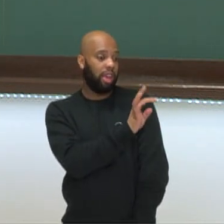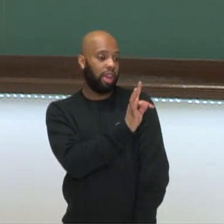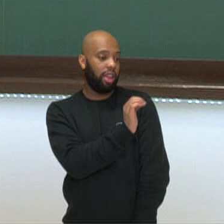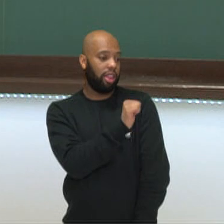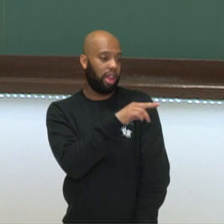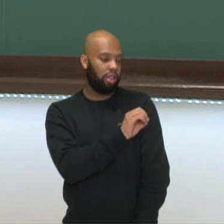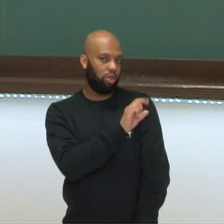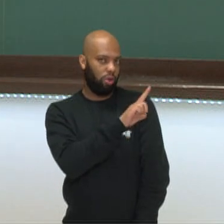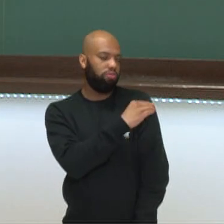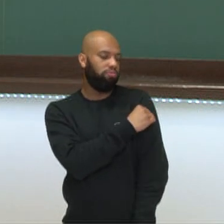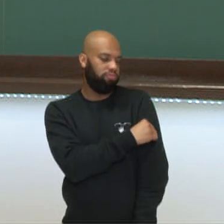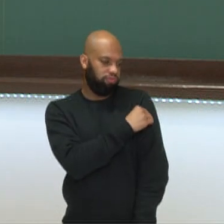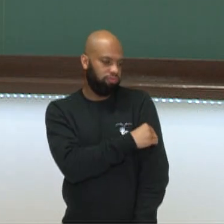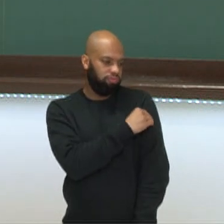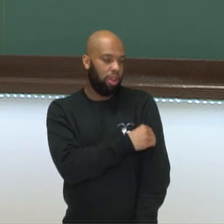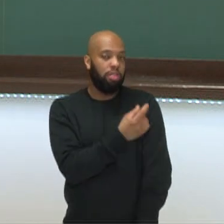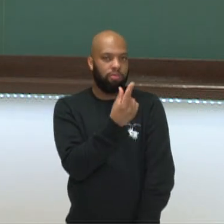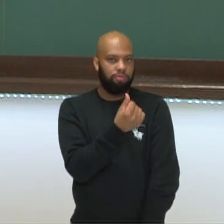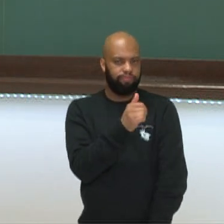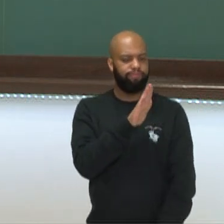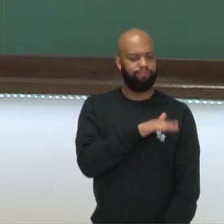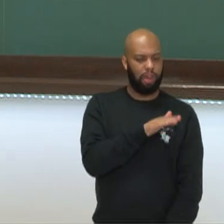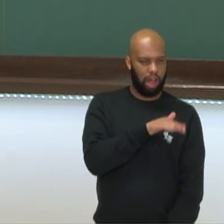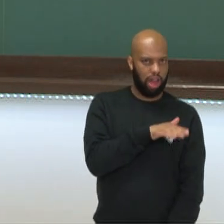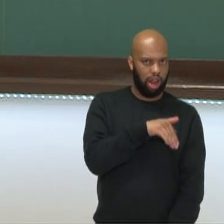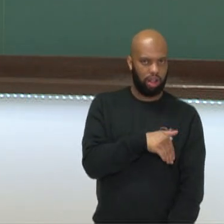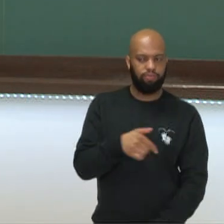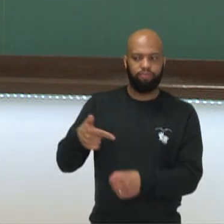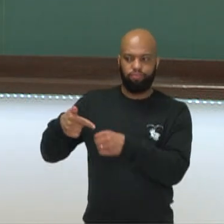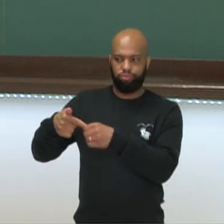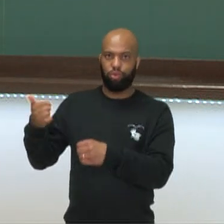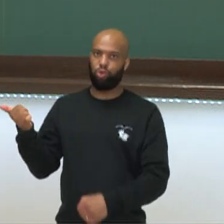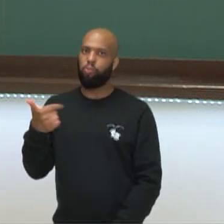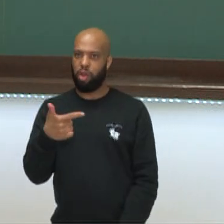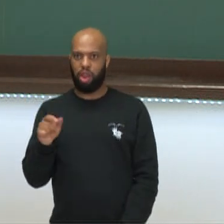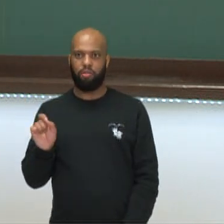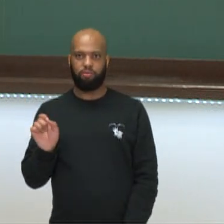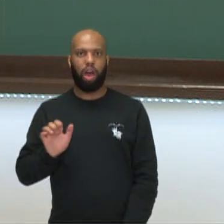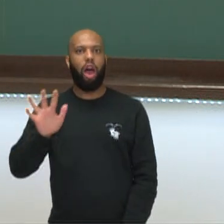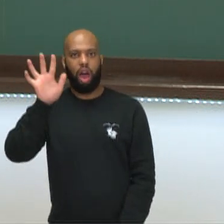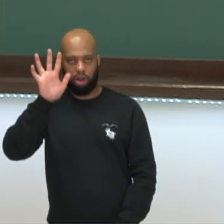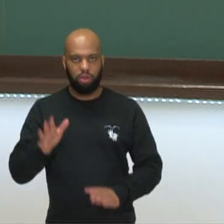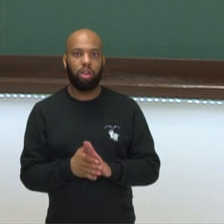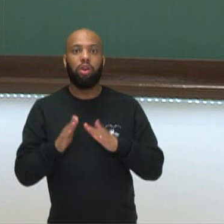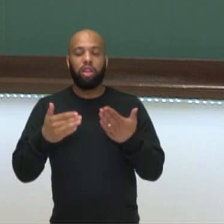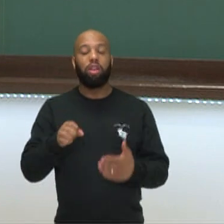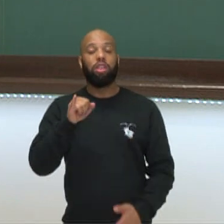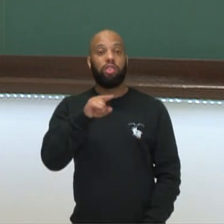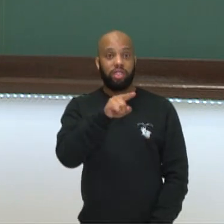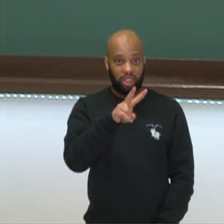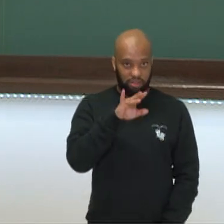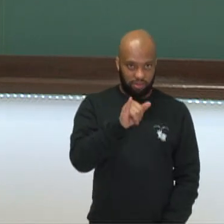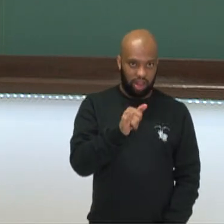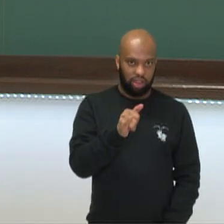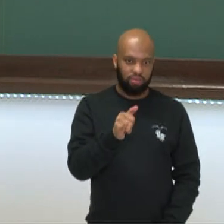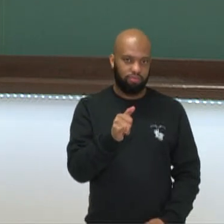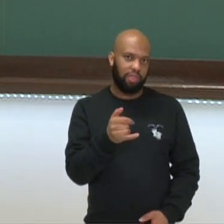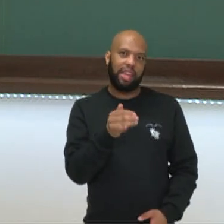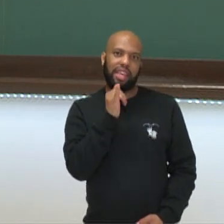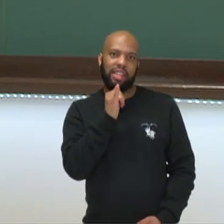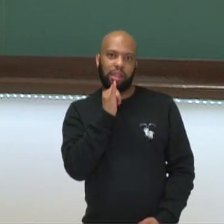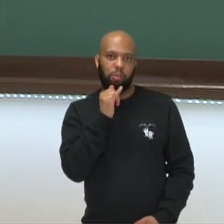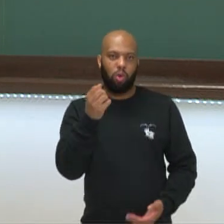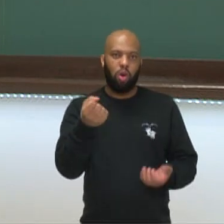menor que a gasolina, evidentemente o rendimento em abastecer um automóvel com etanol, com álcool, vai